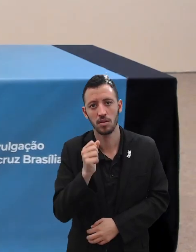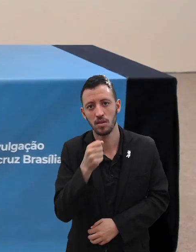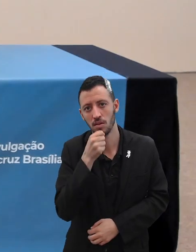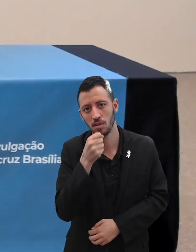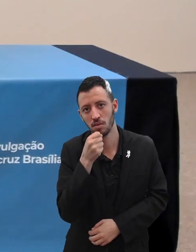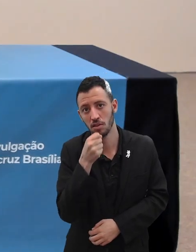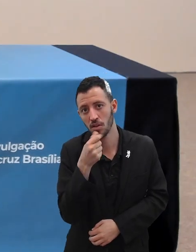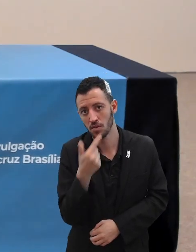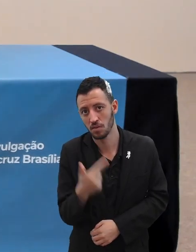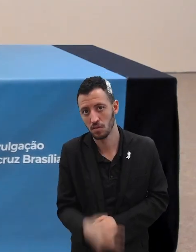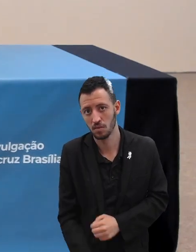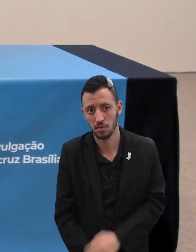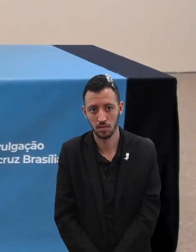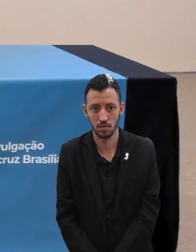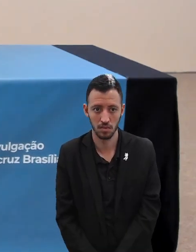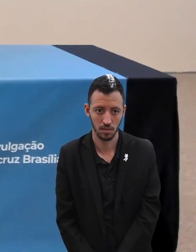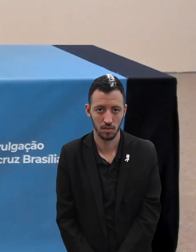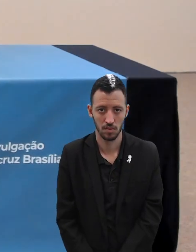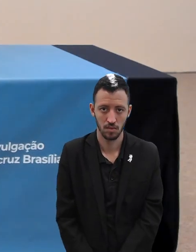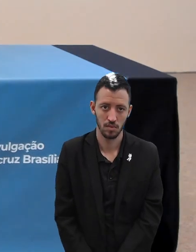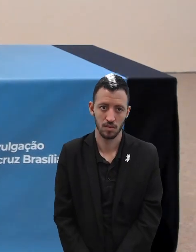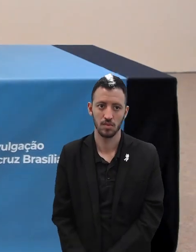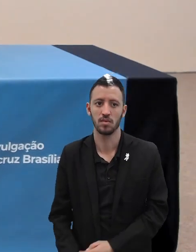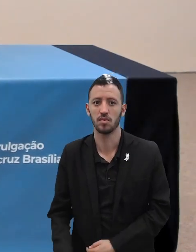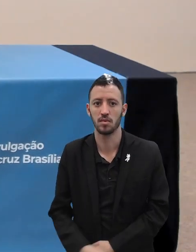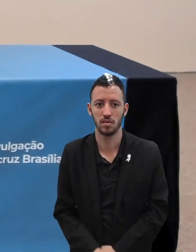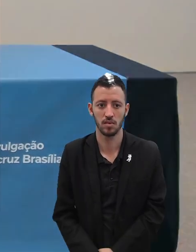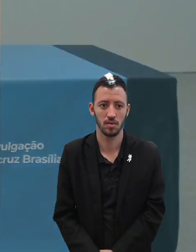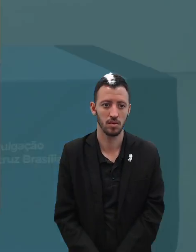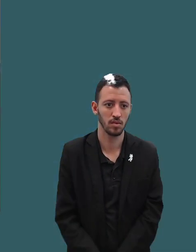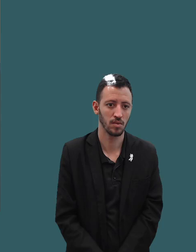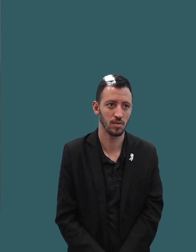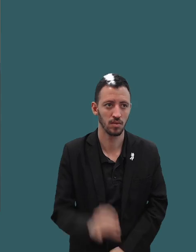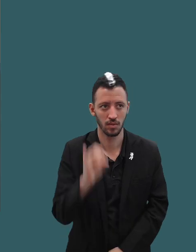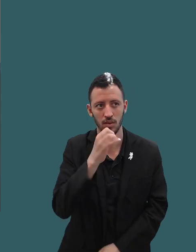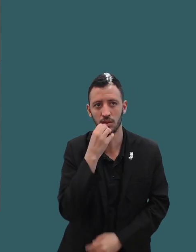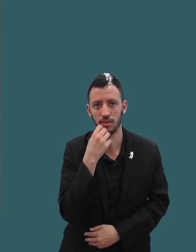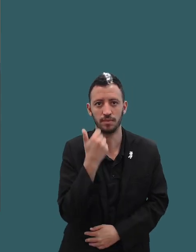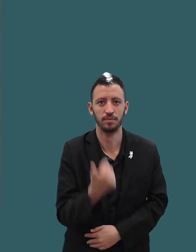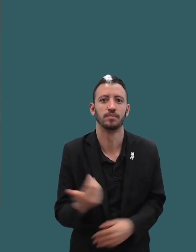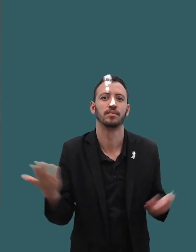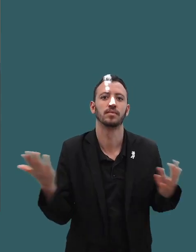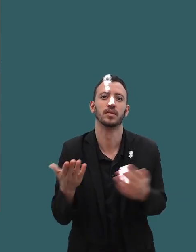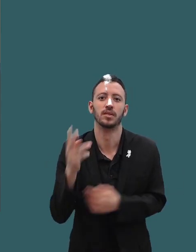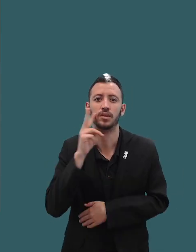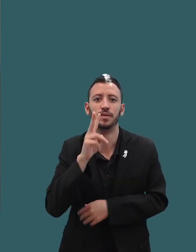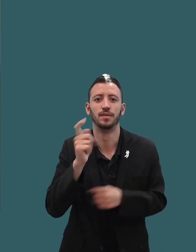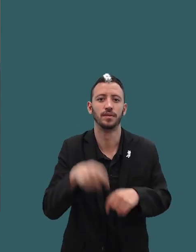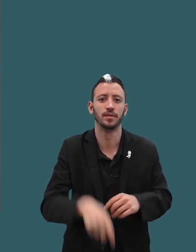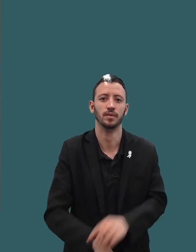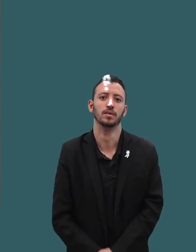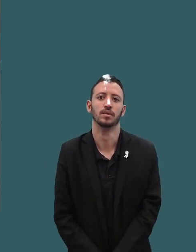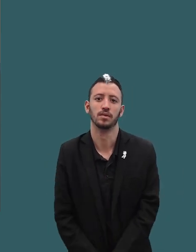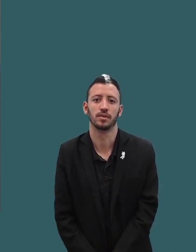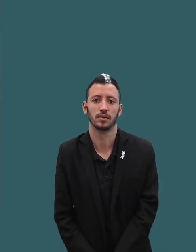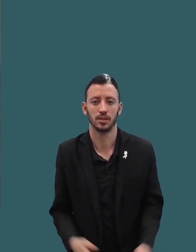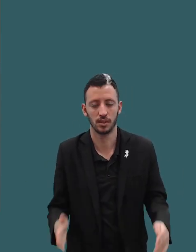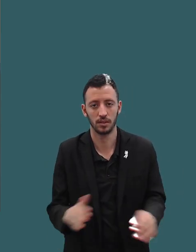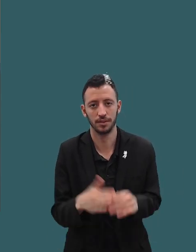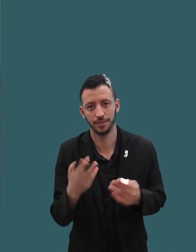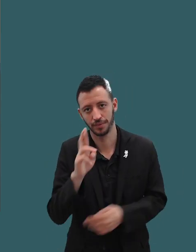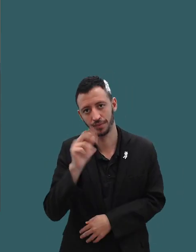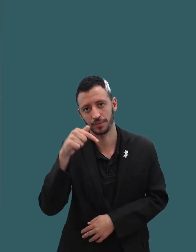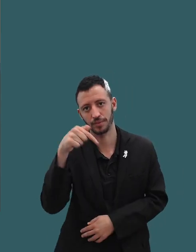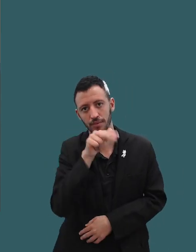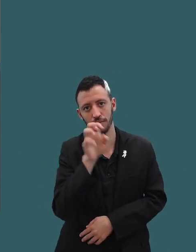Raquel, por favor. A gente pede para que você abra o seu microfone. Ah, ótimo. Agora estamos vendo, sim. Então, Raquel, por